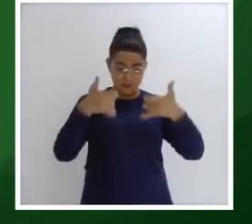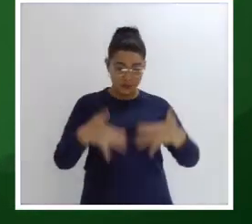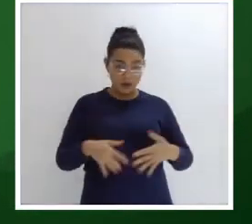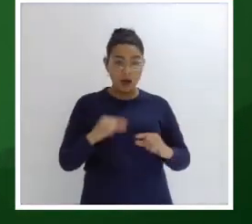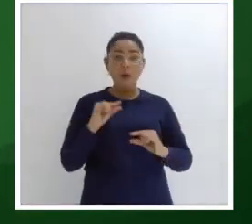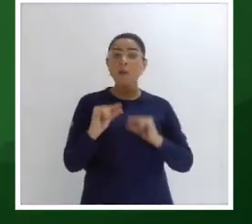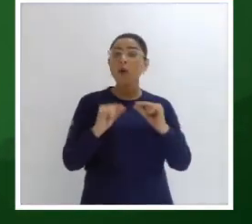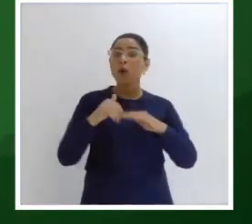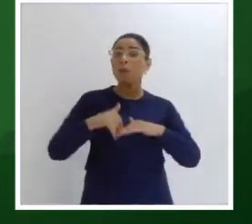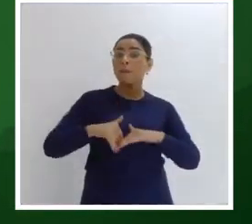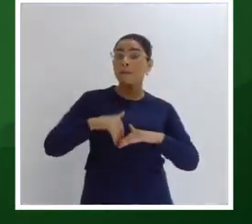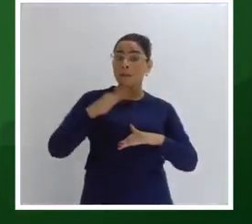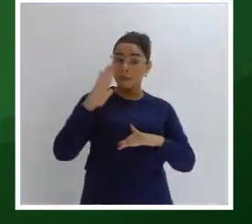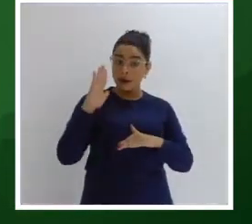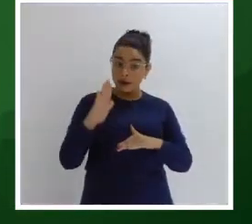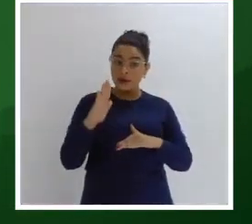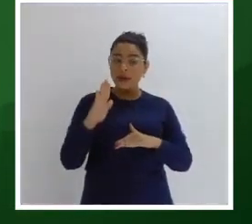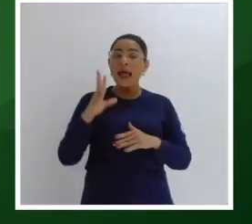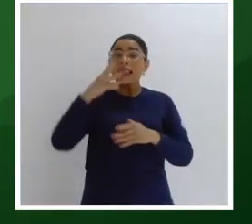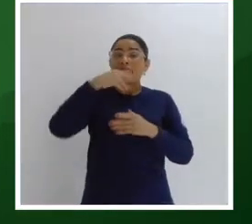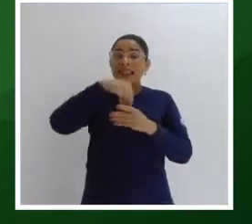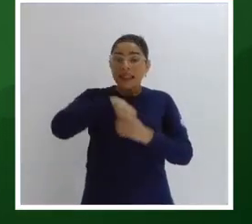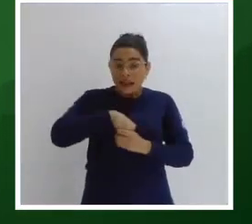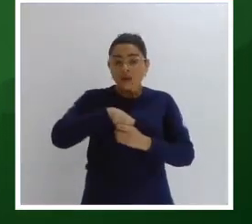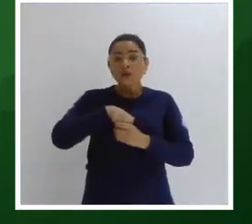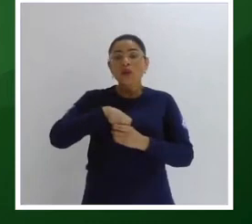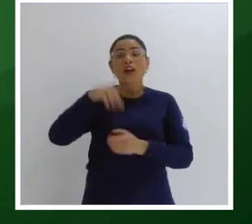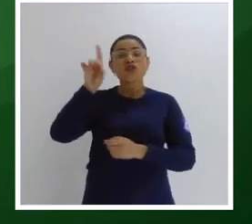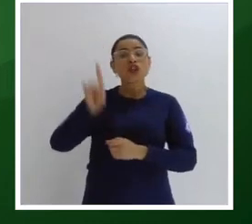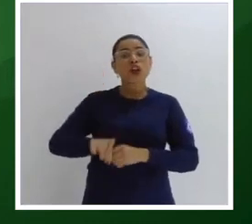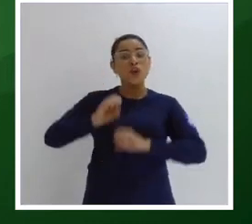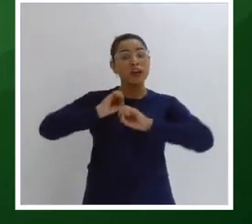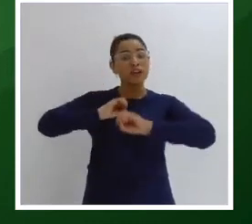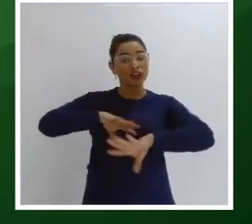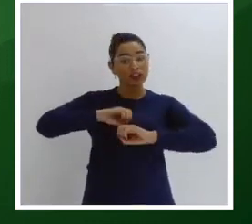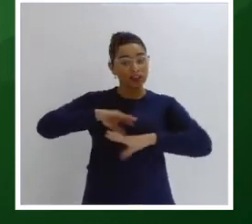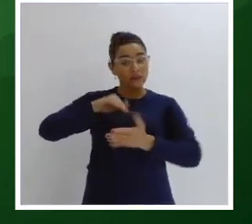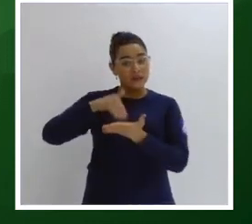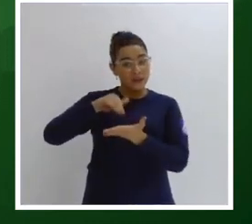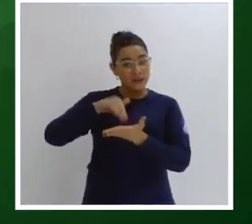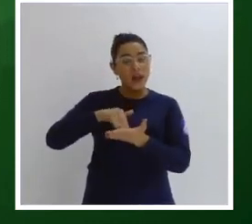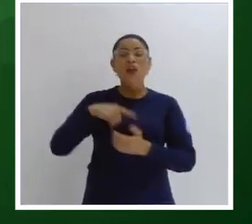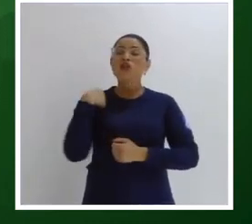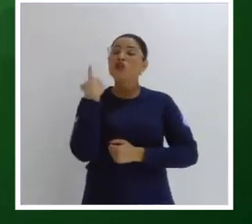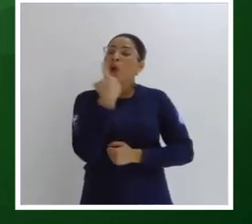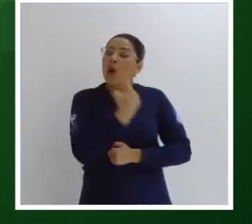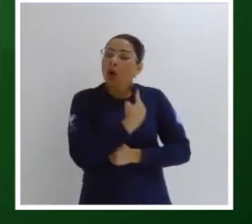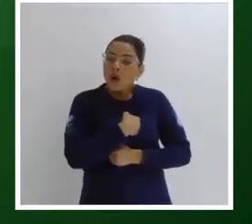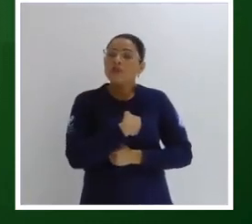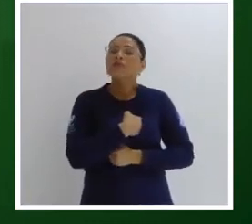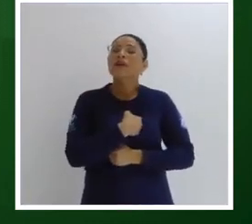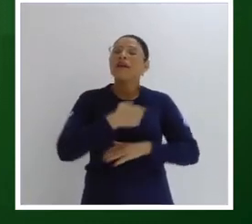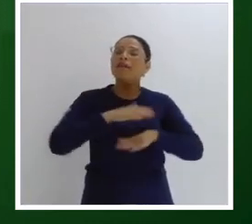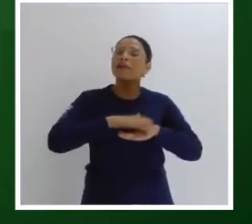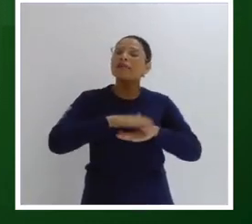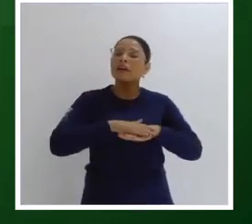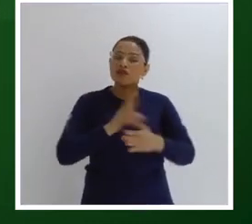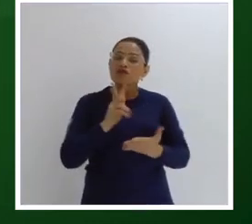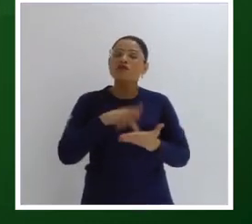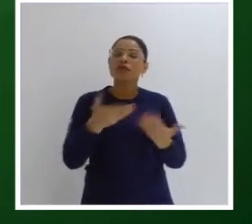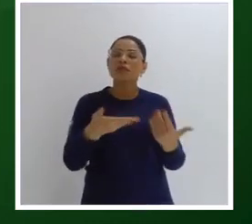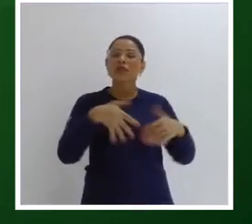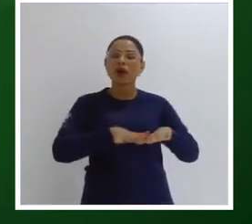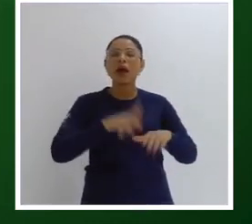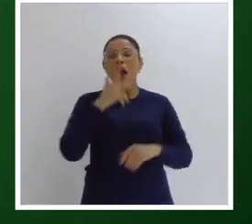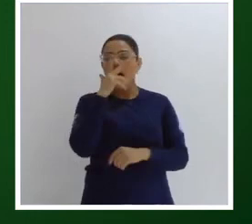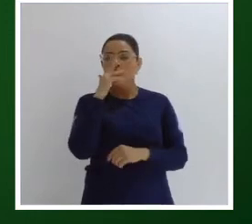de como na diretoria de ensino nós estamos fazendo essa questão da inclusão eu